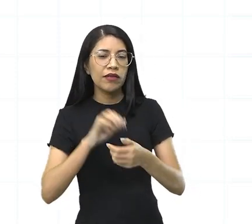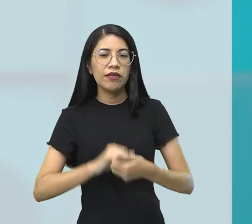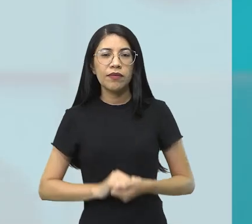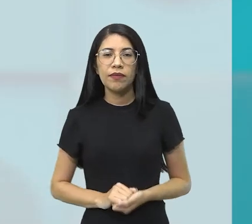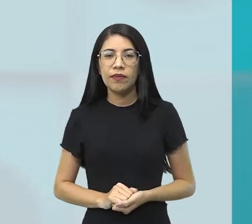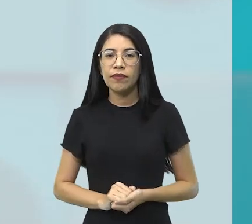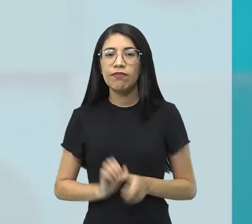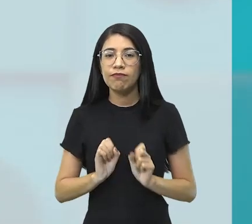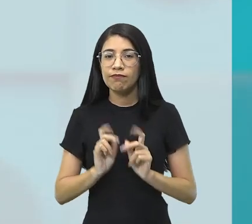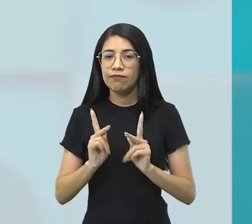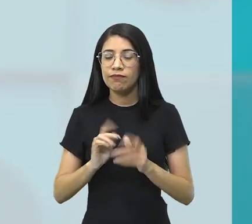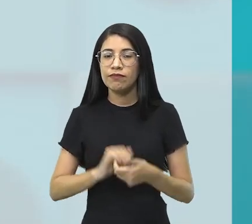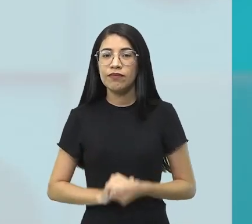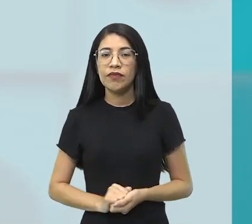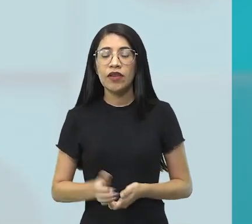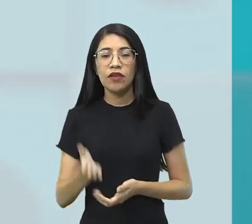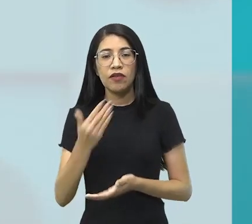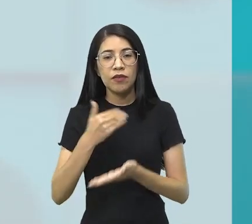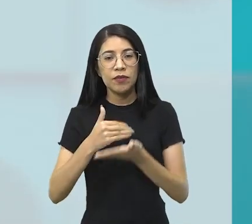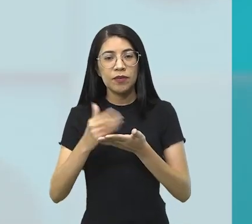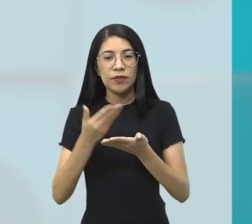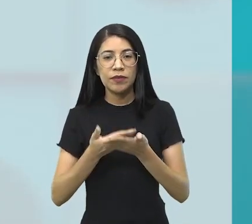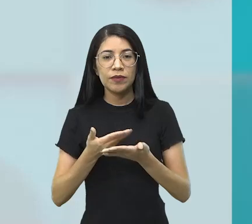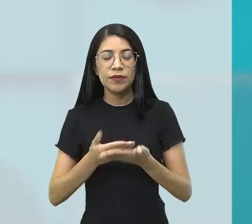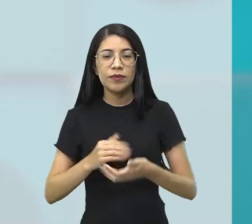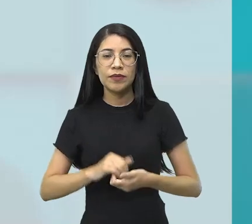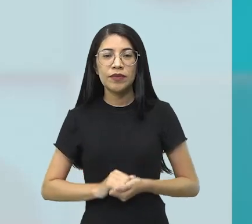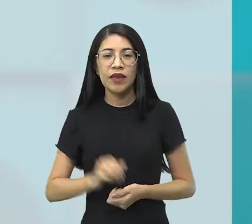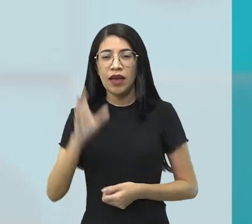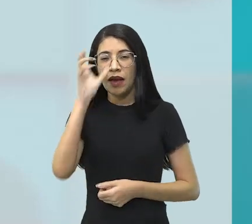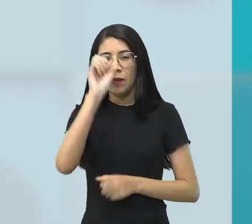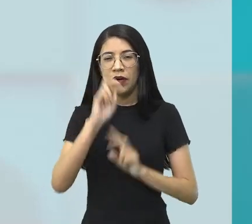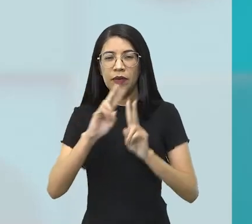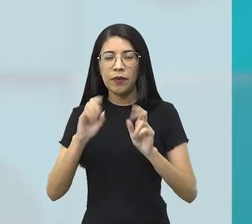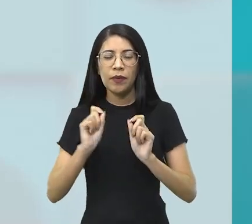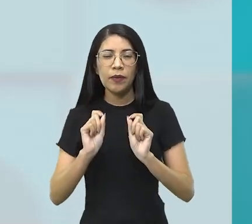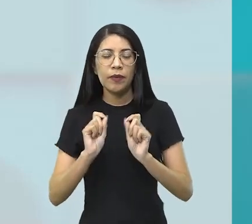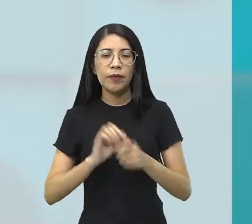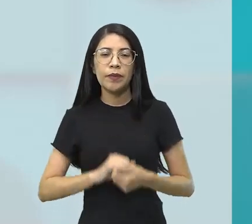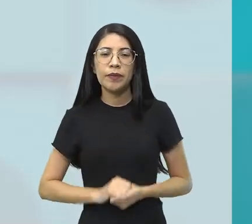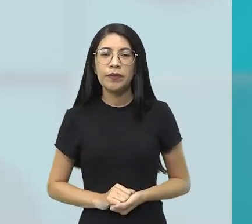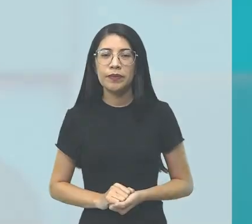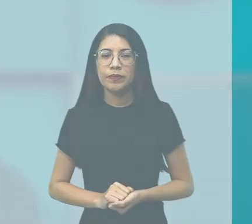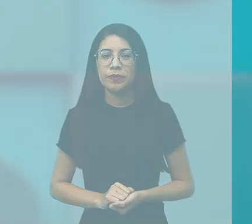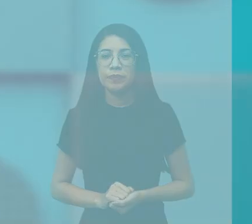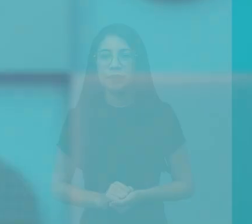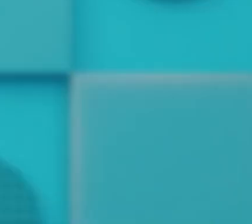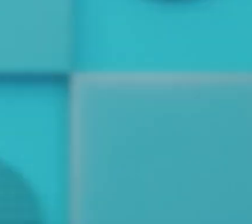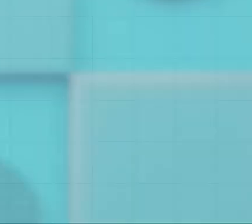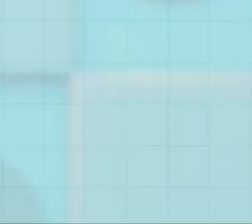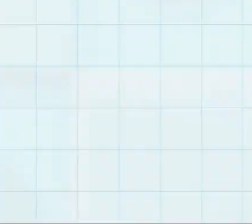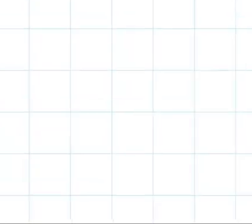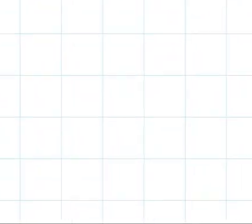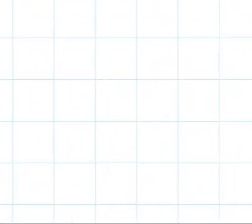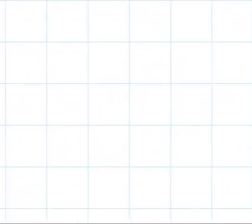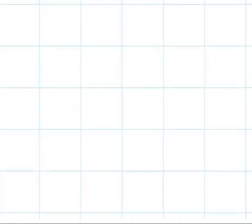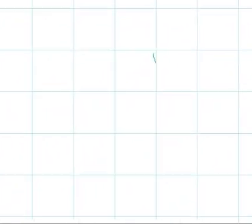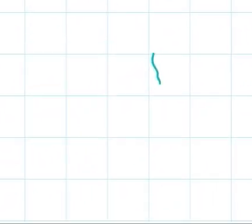convencimento, certo? Então vamos à nossa aula aprender sempre mais sobre língua portuguesa.